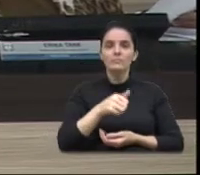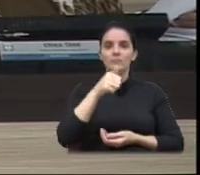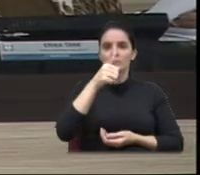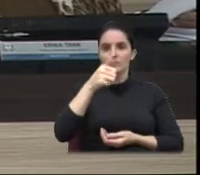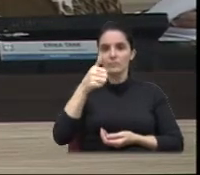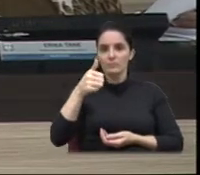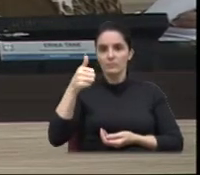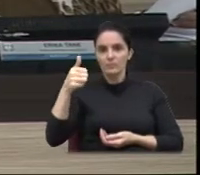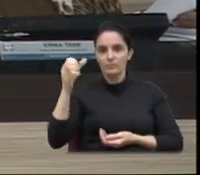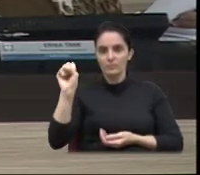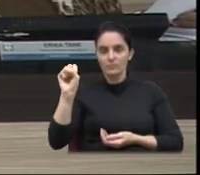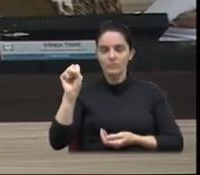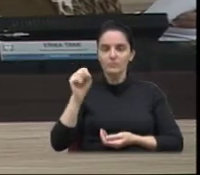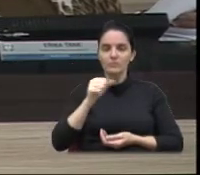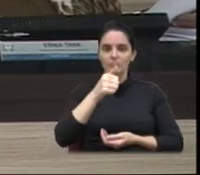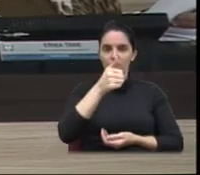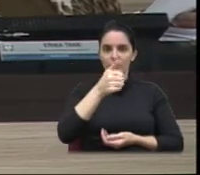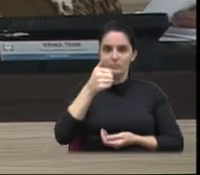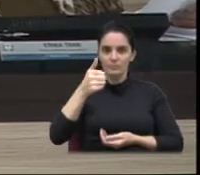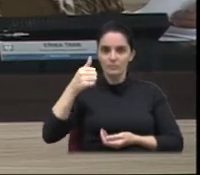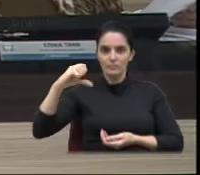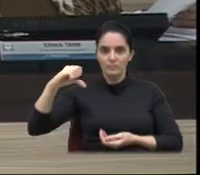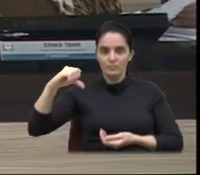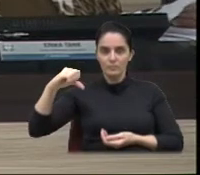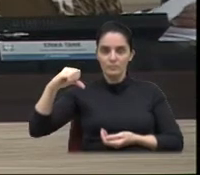1117/17, 118/17,